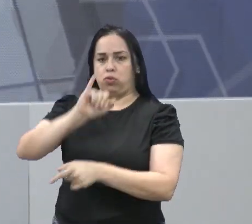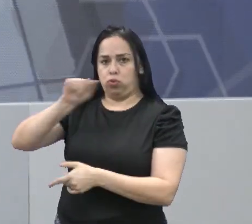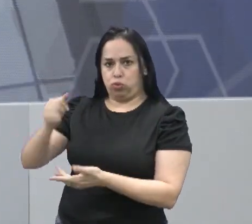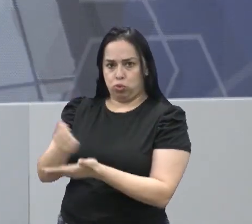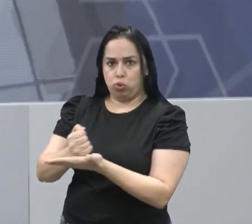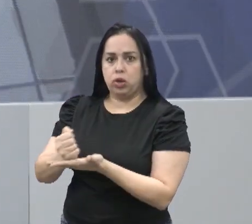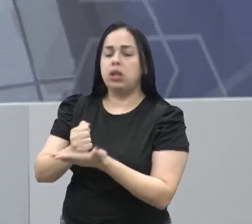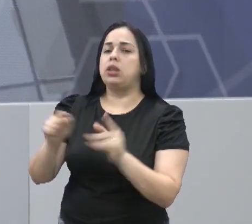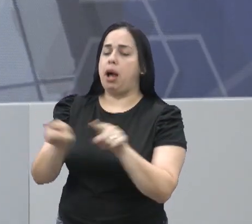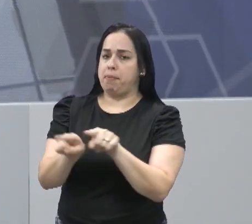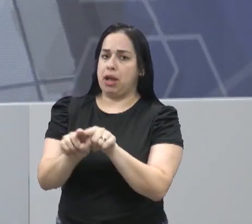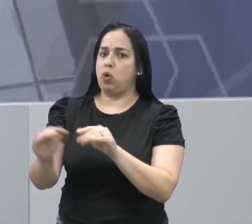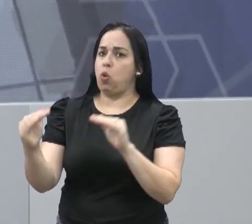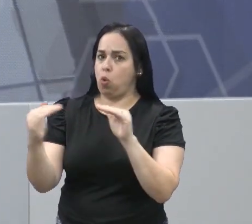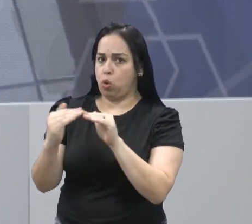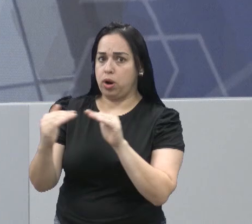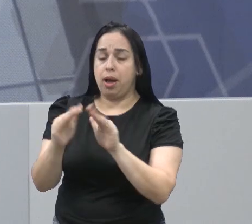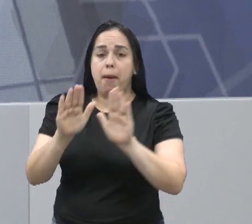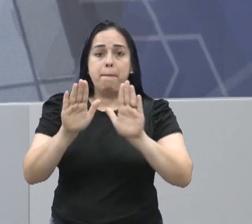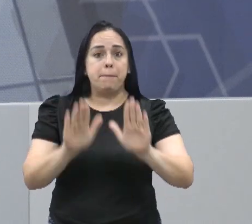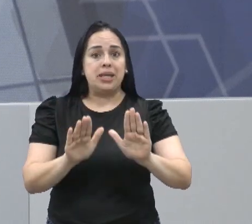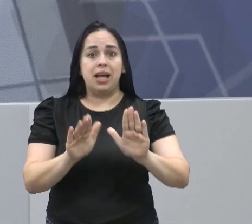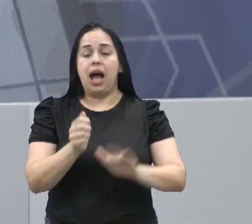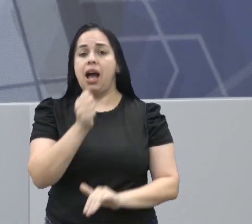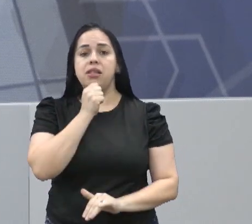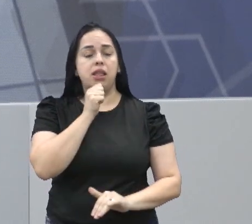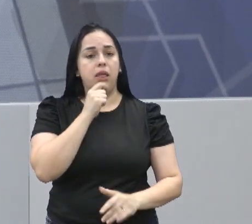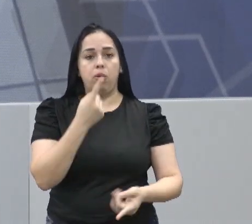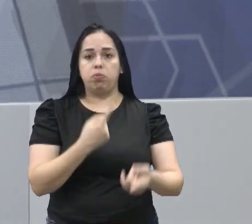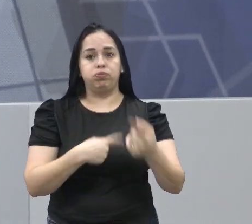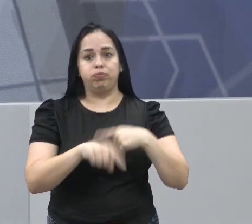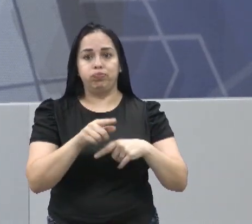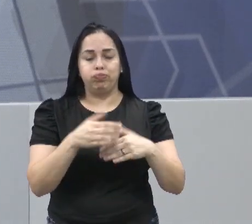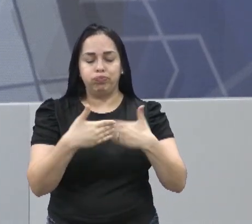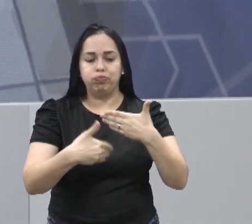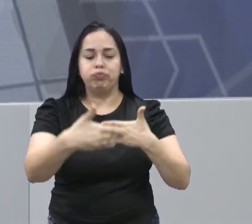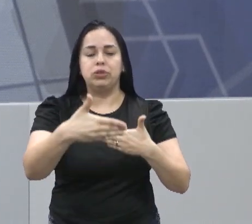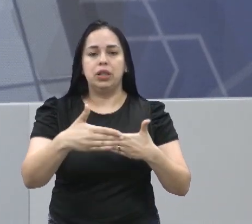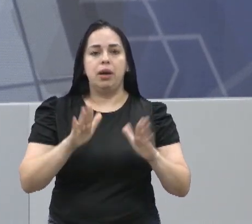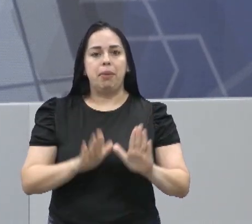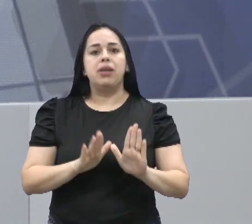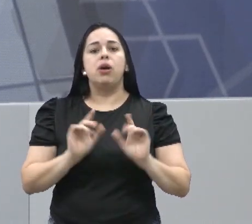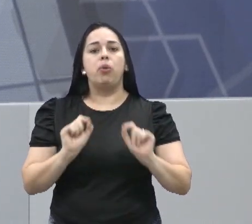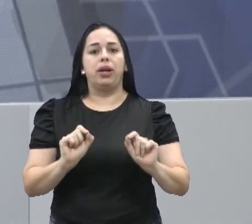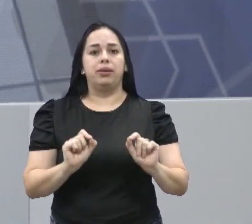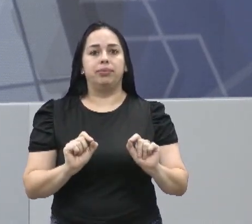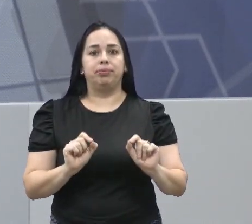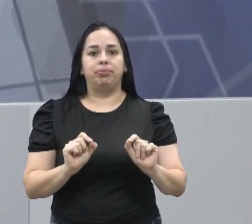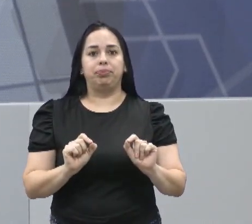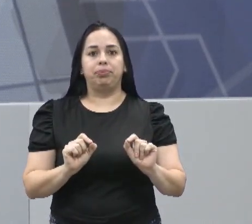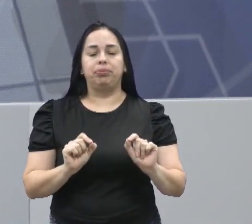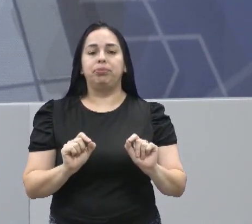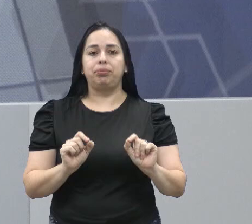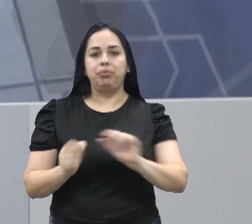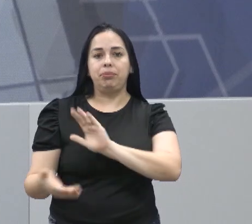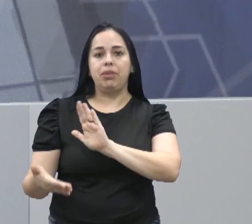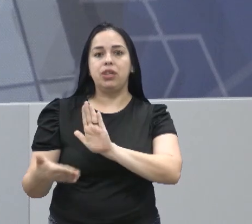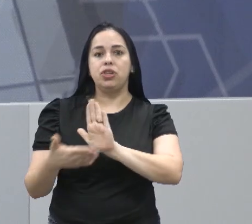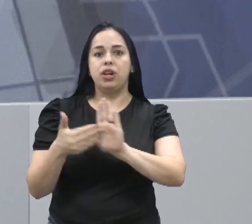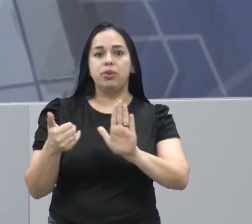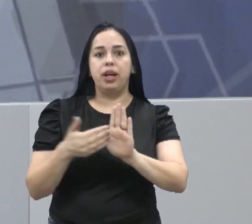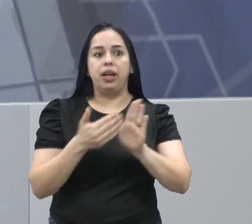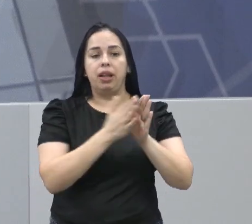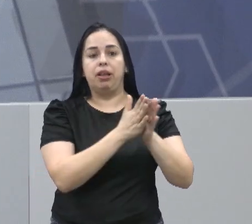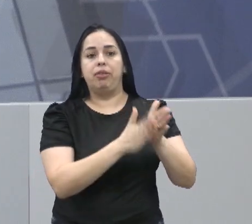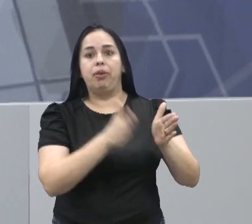parecer favorável à nossa emenda, mas ela não prosperou, infelizmente, que era exatamente tirar essa condição de ad eterno o